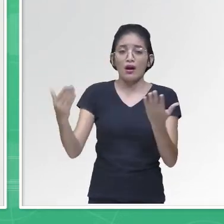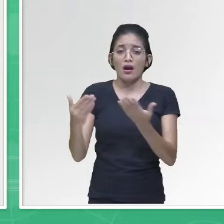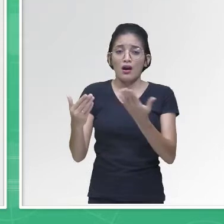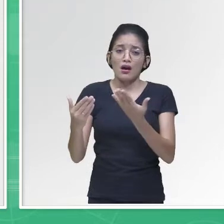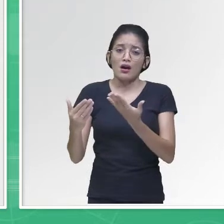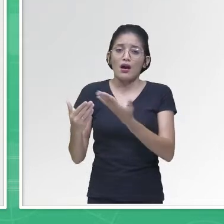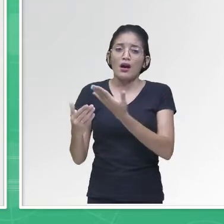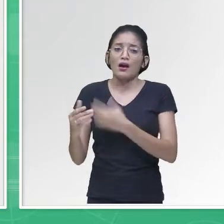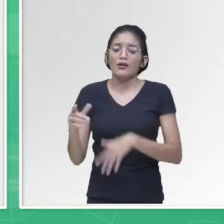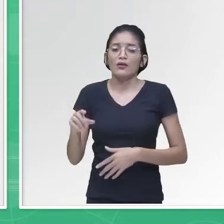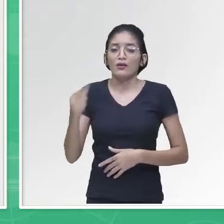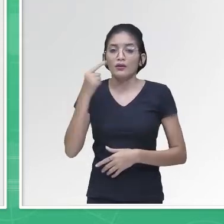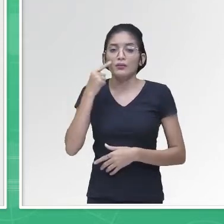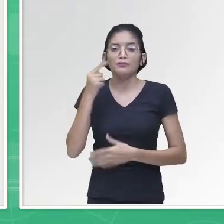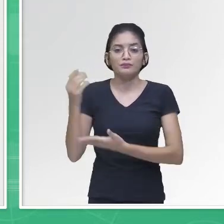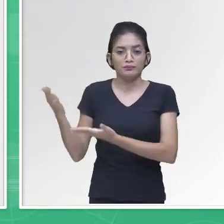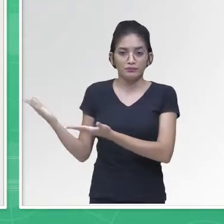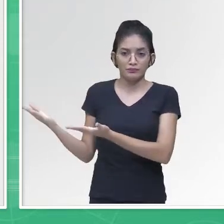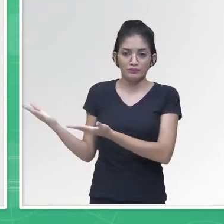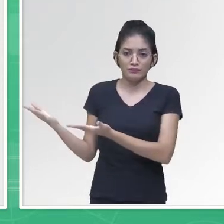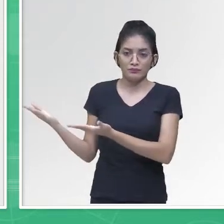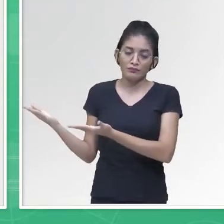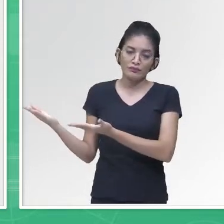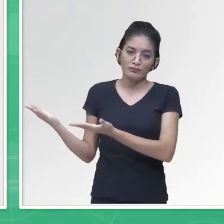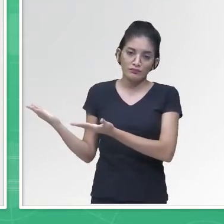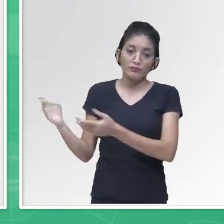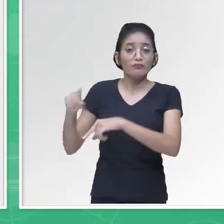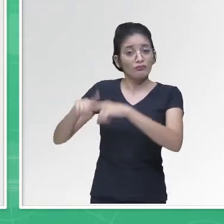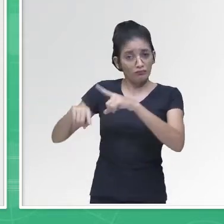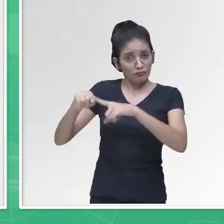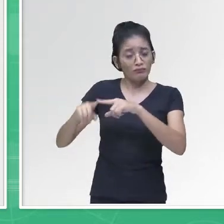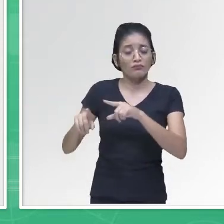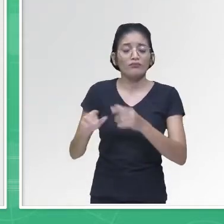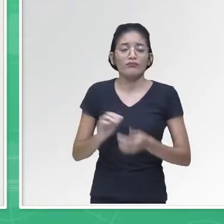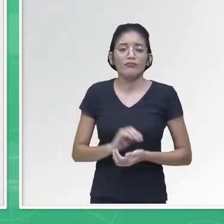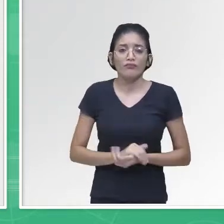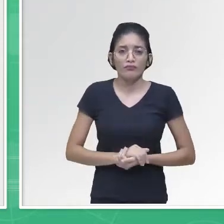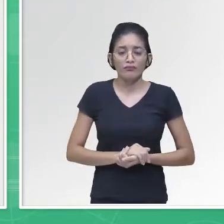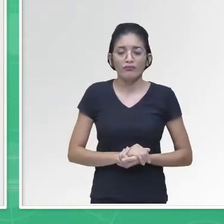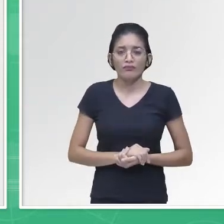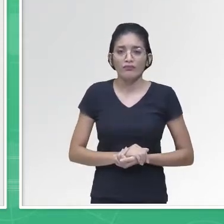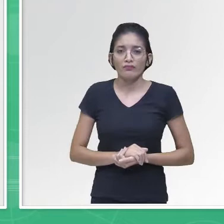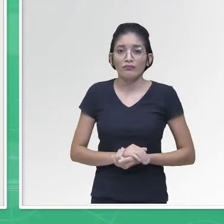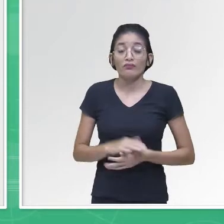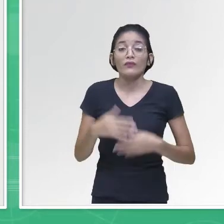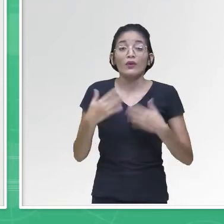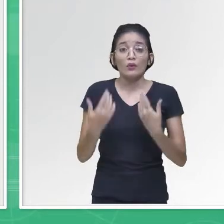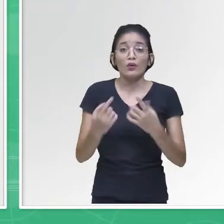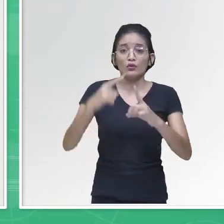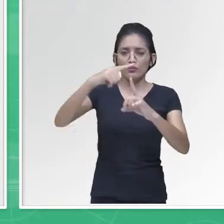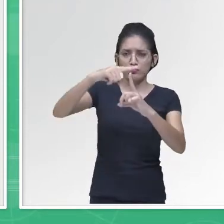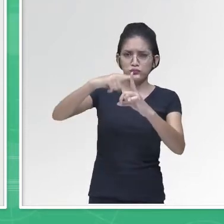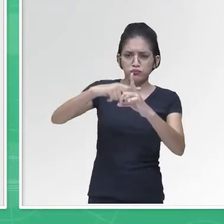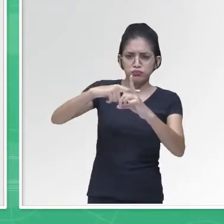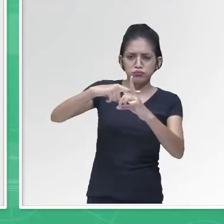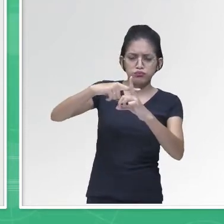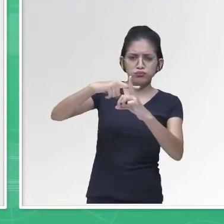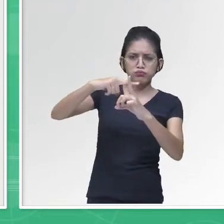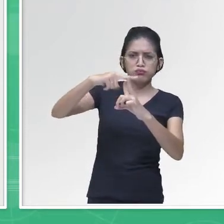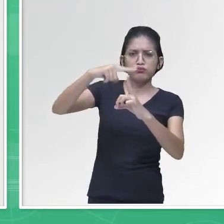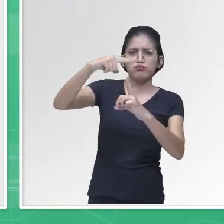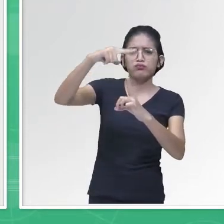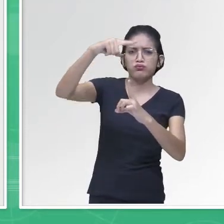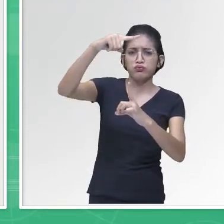lítio, que é esse aqui, essa substância, quando temperatura aumenta, o